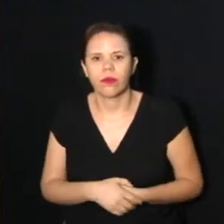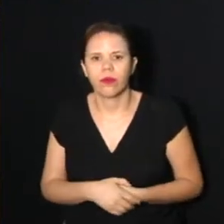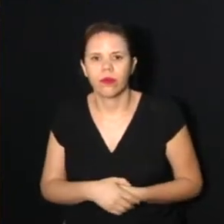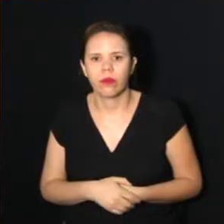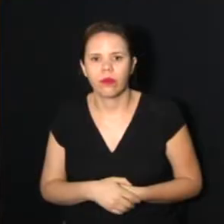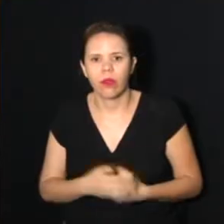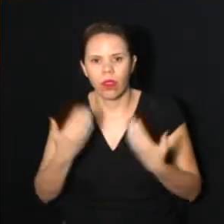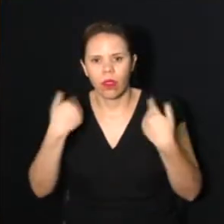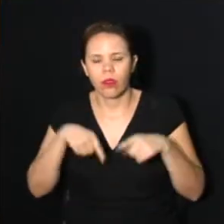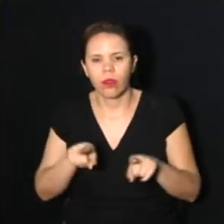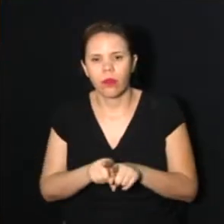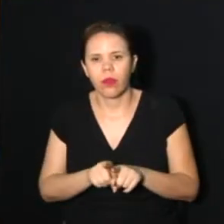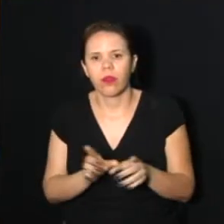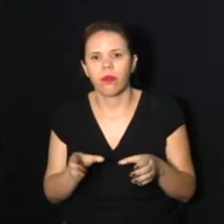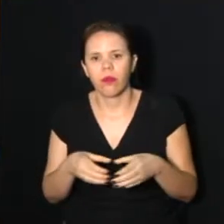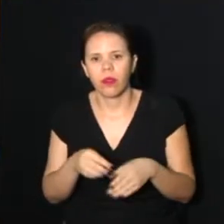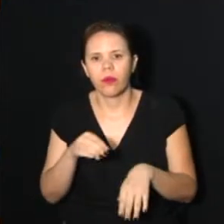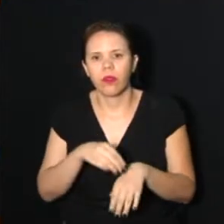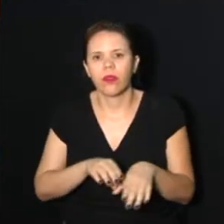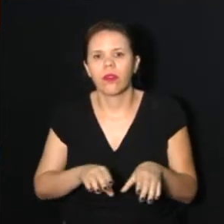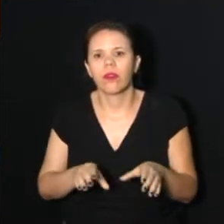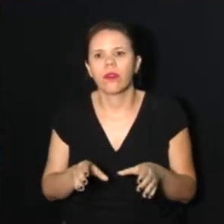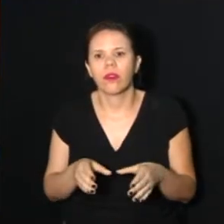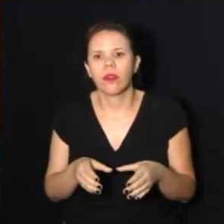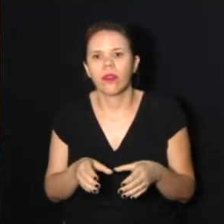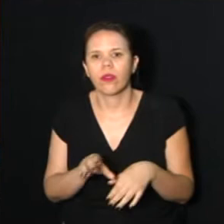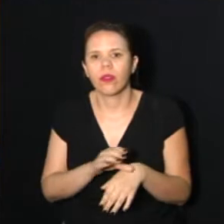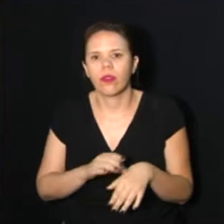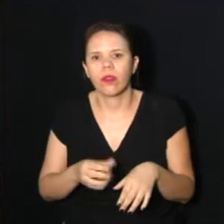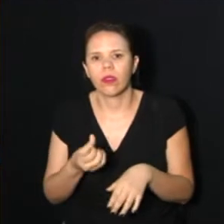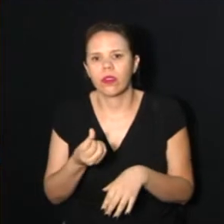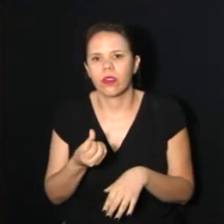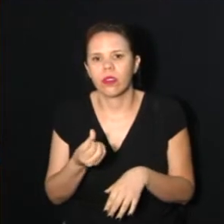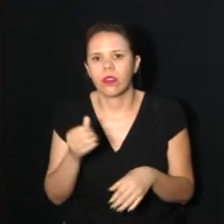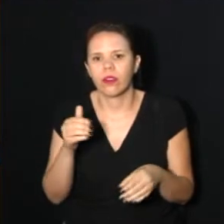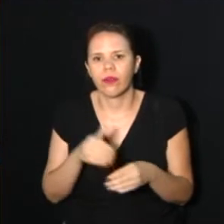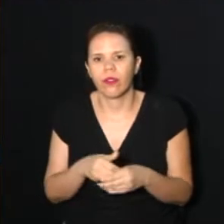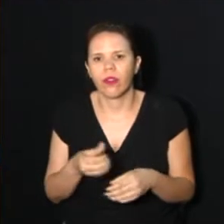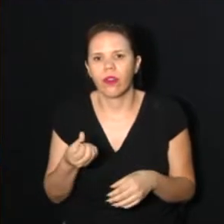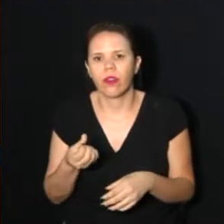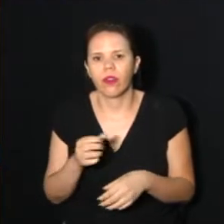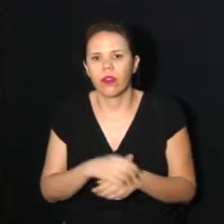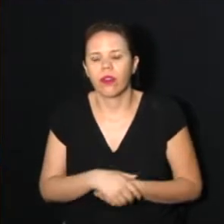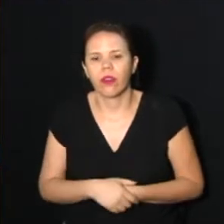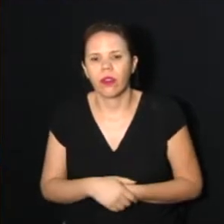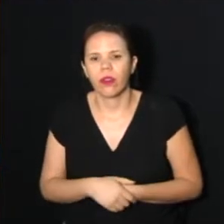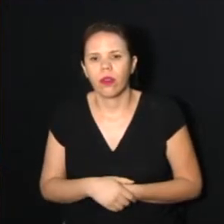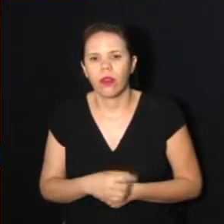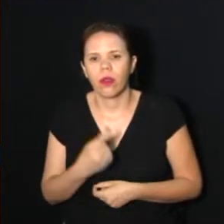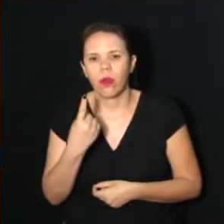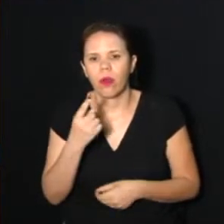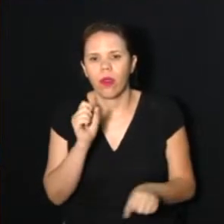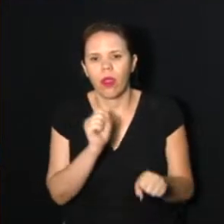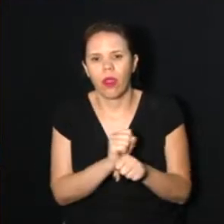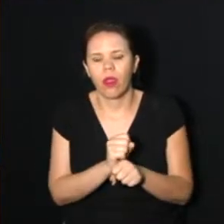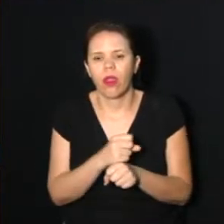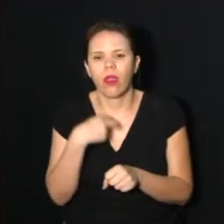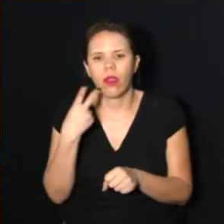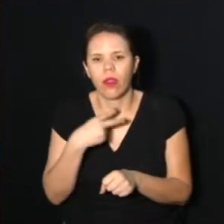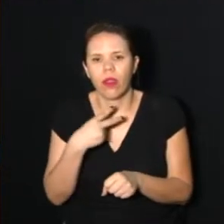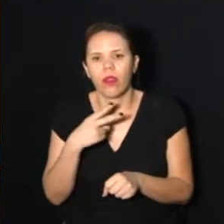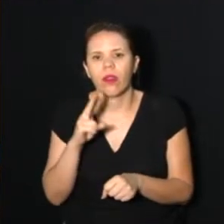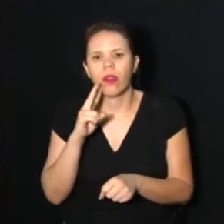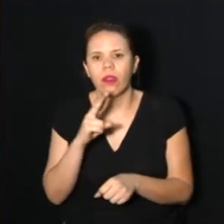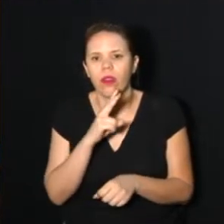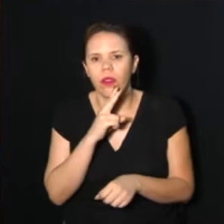Na qualidade de membro da comissão, também voto favorável, com 6 votos favoráveis. e uma abstenção do vereador Vinícius